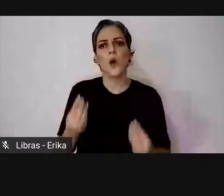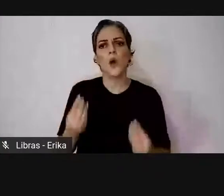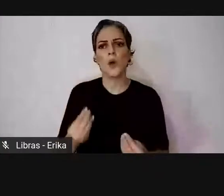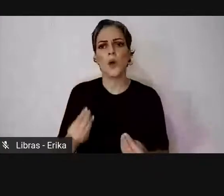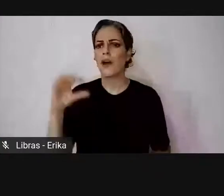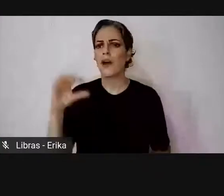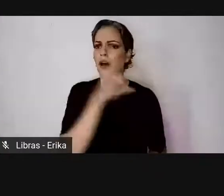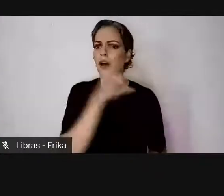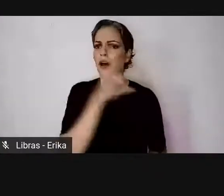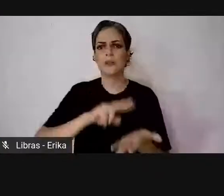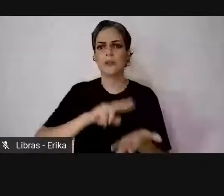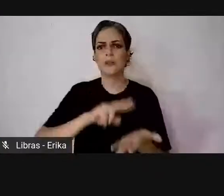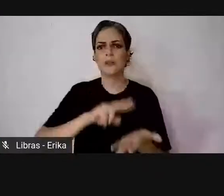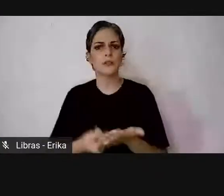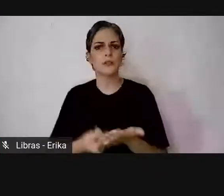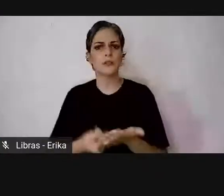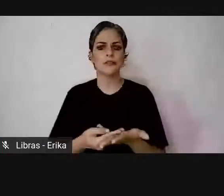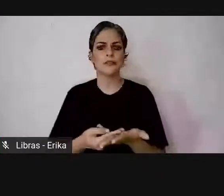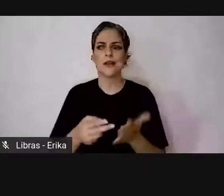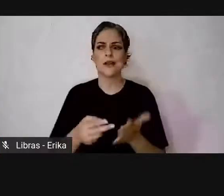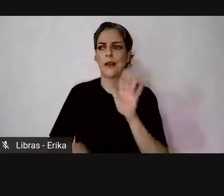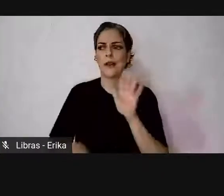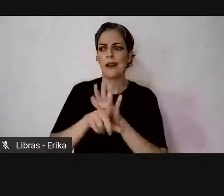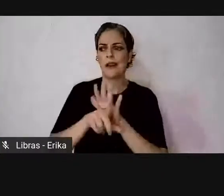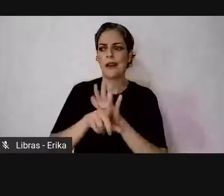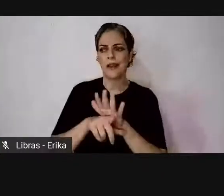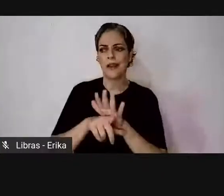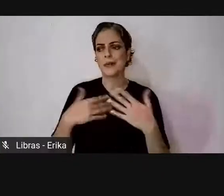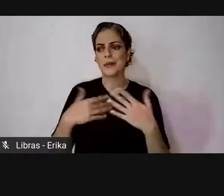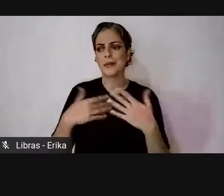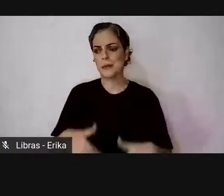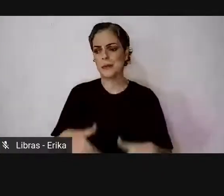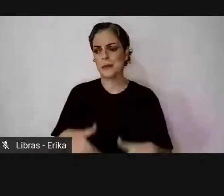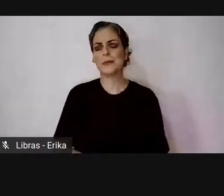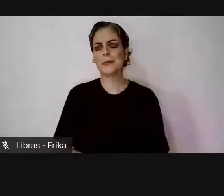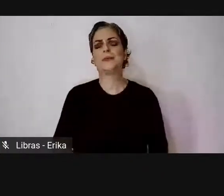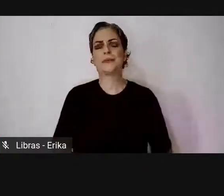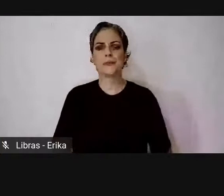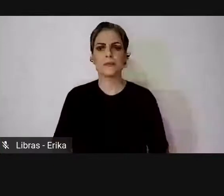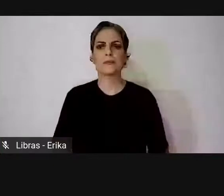A solução foi a questão da tradução automática,